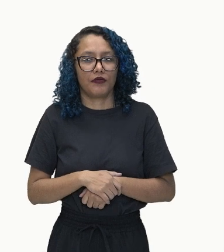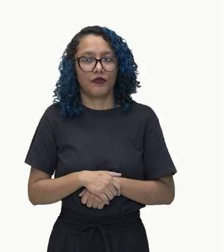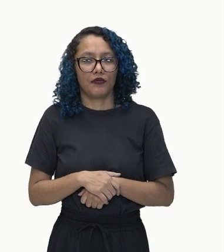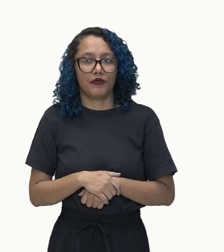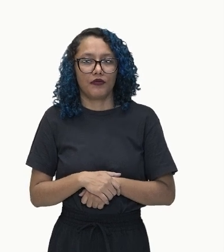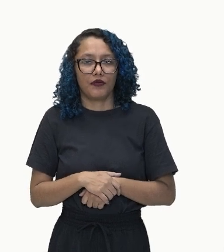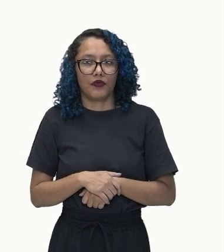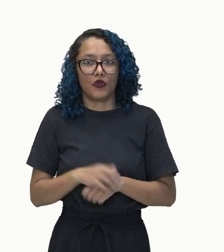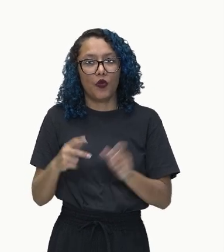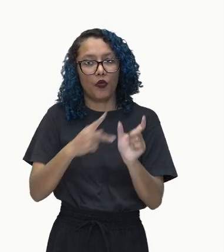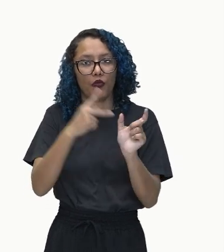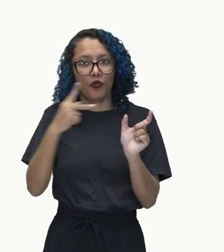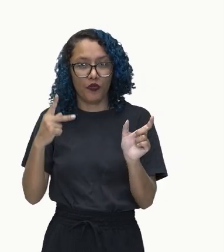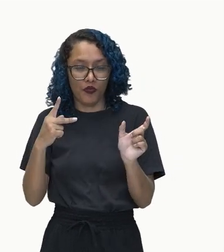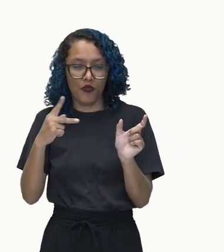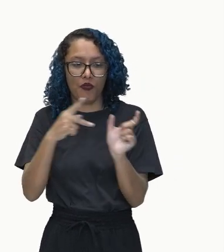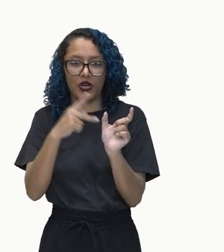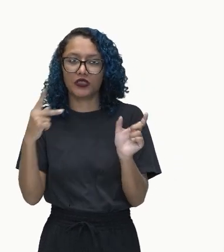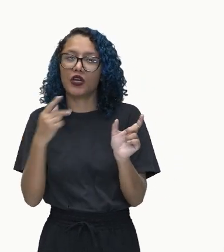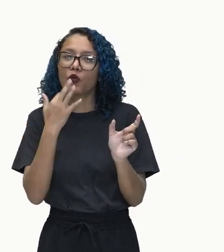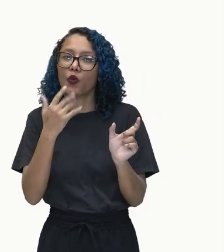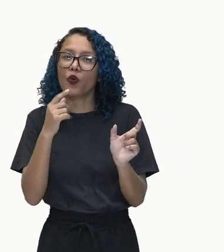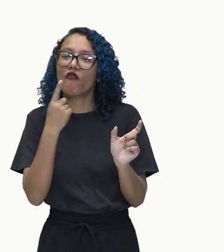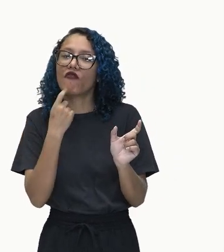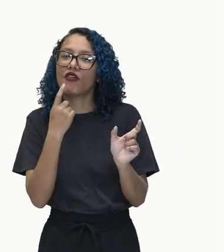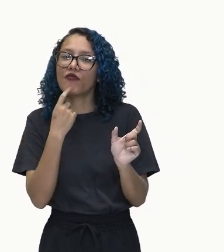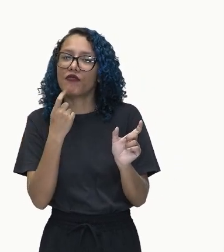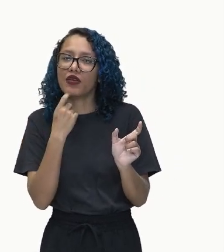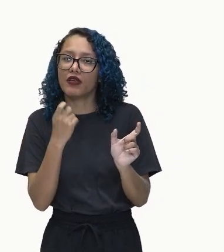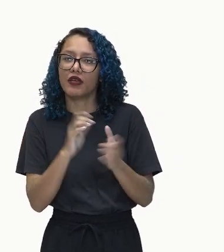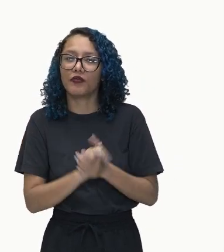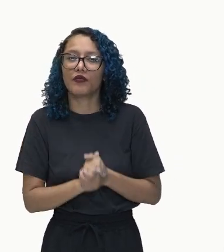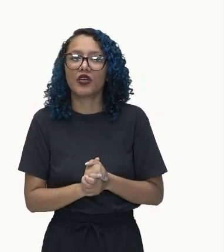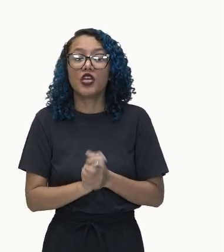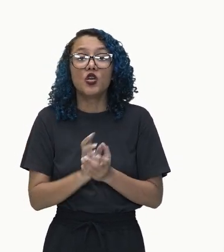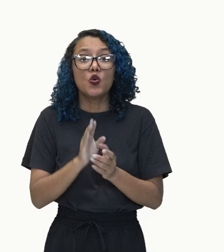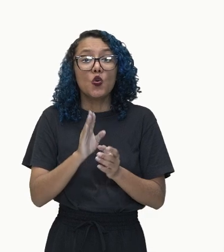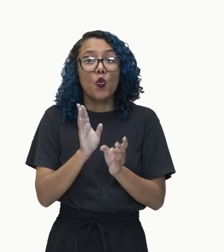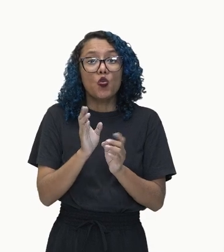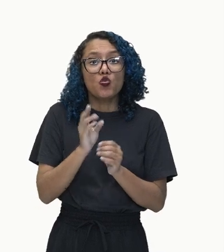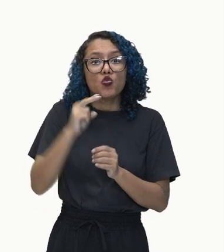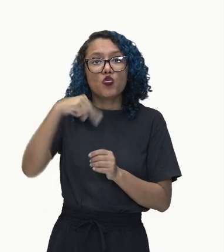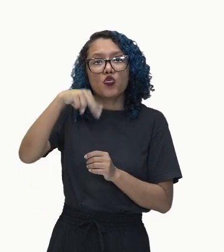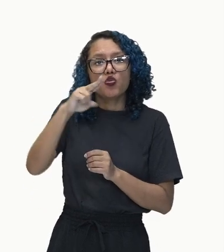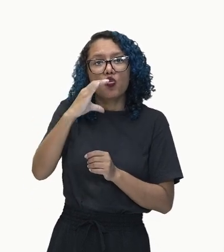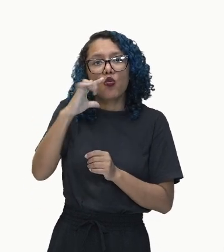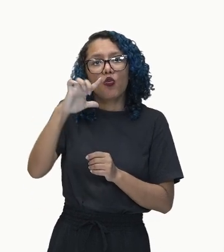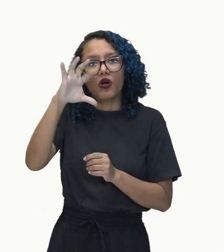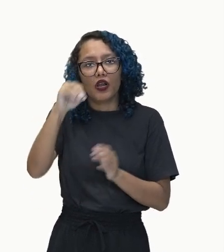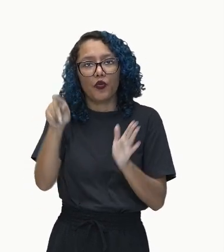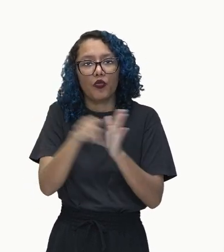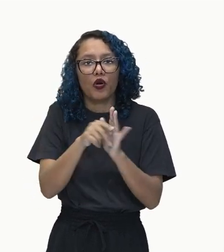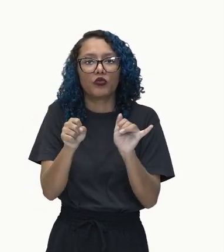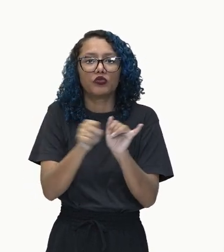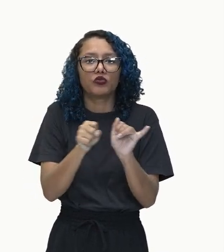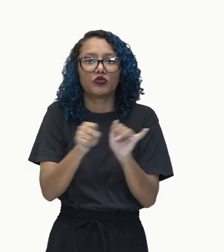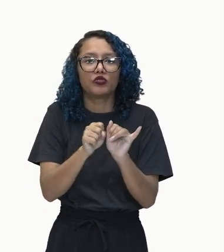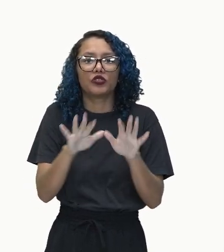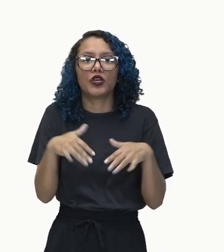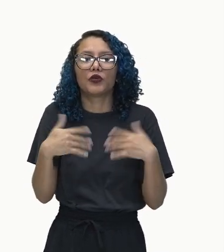ontem. Qual o núcleo do predicado? Os 3. Os 3 substantivos aqui, ó, né? Os